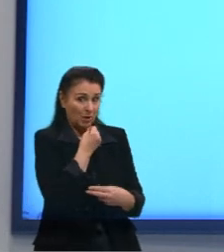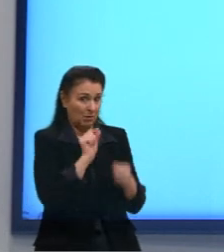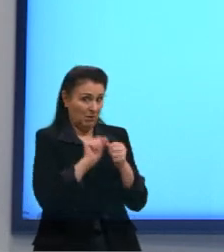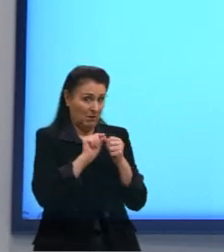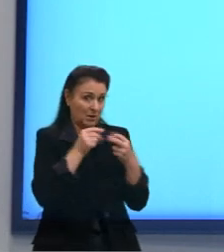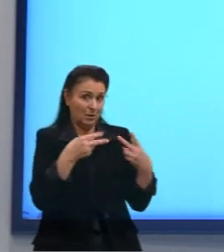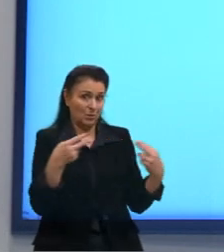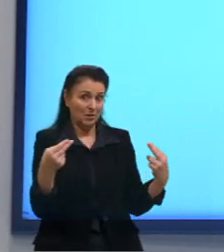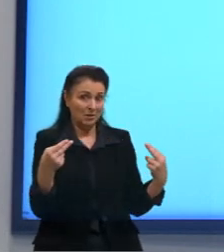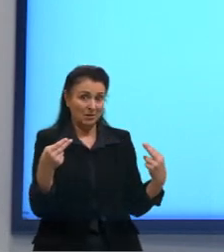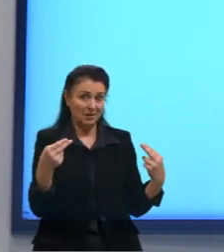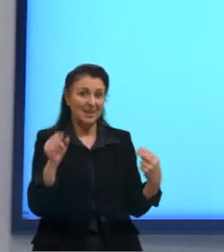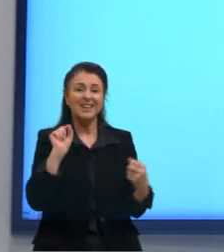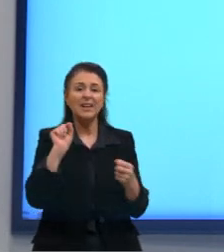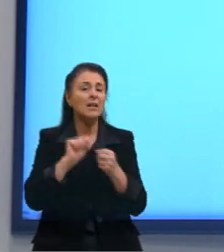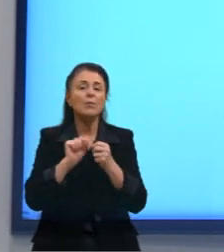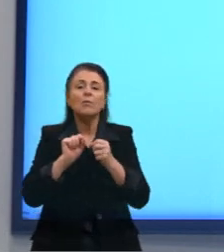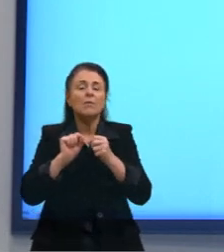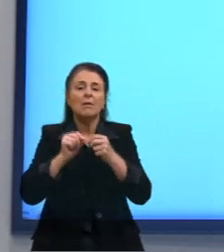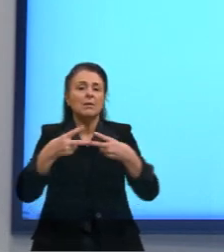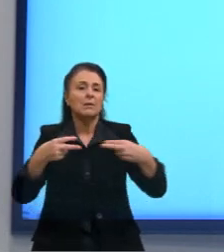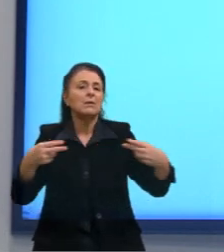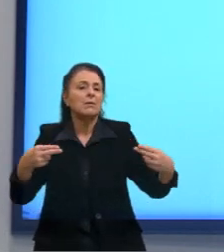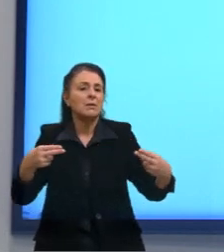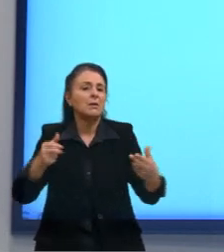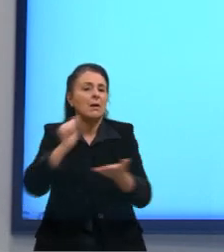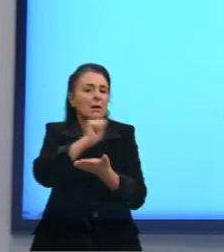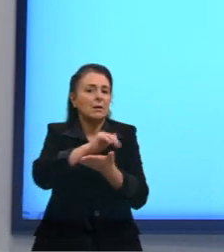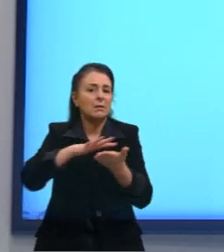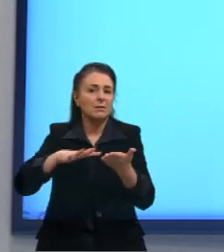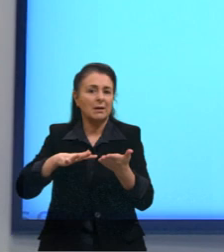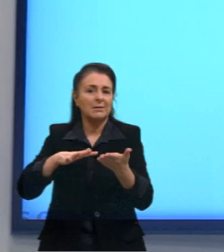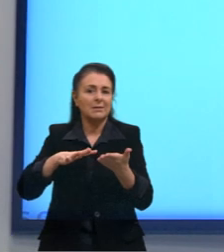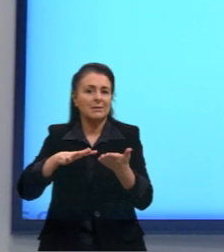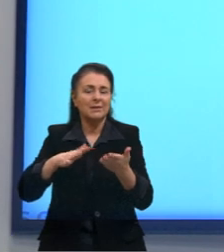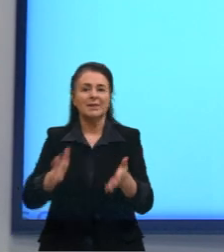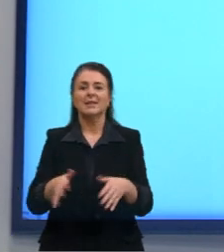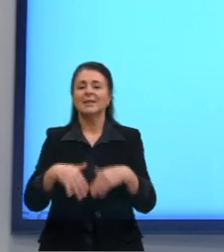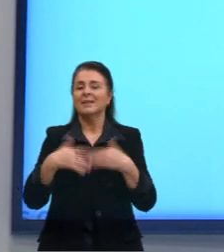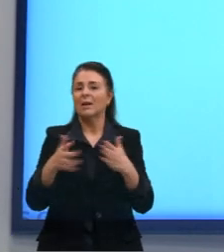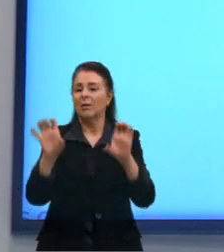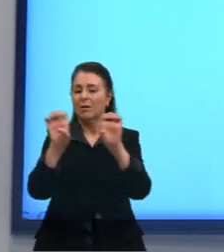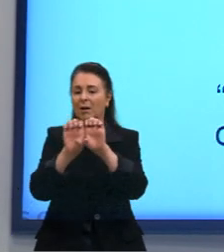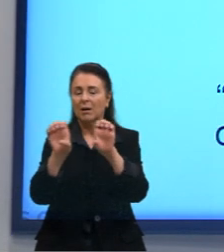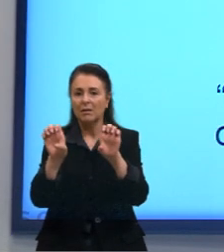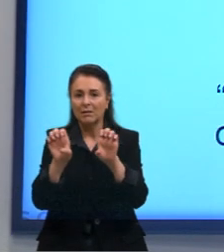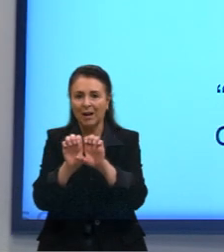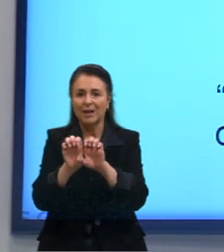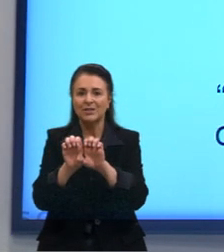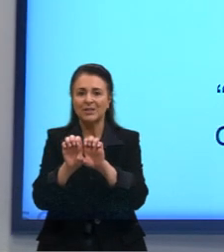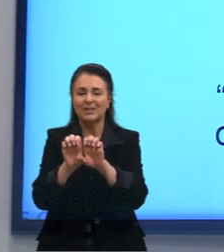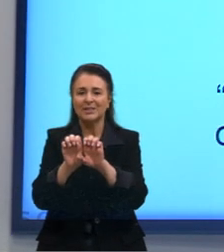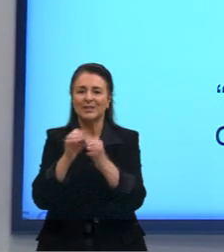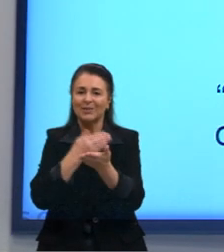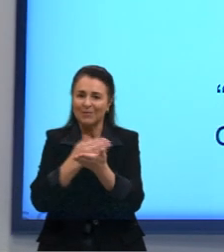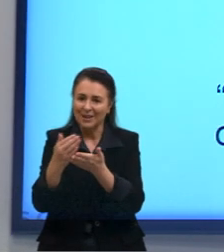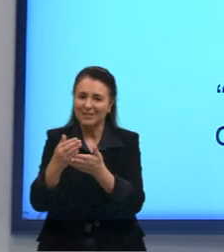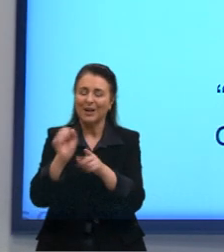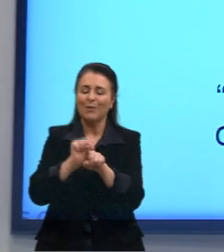não realiza as tarefas então aqui no caso essa estrutura está no gerando ambiguidade